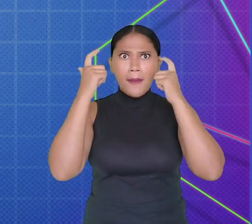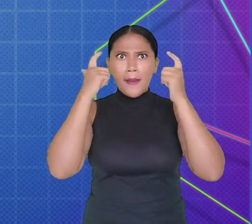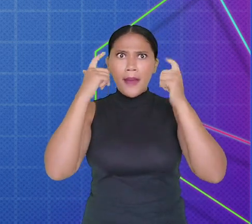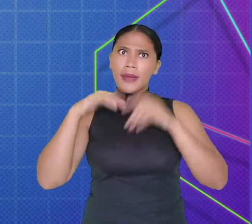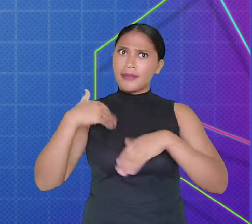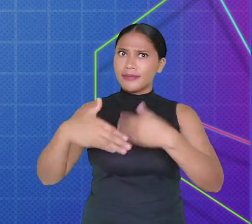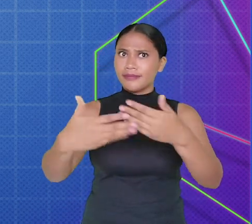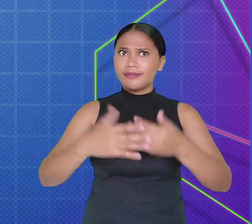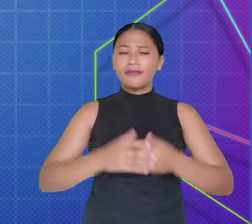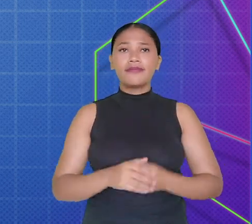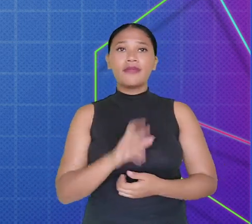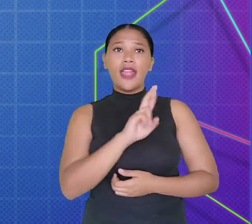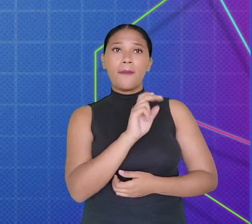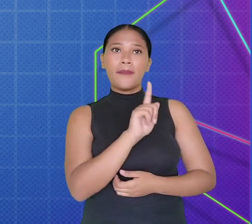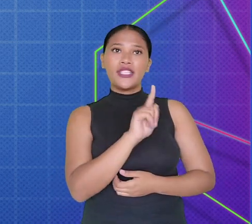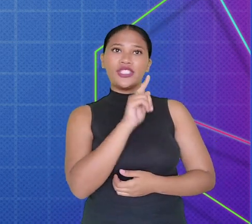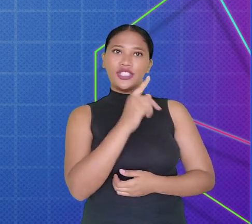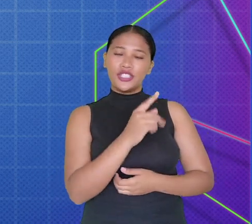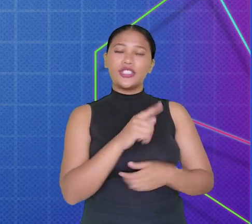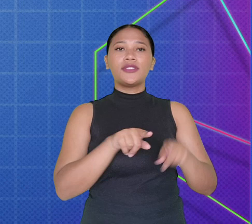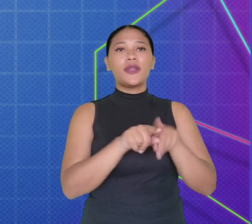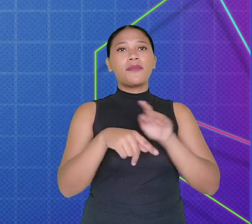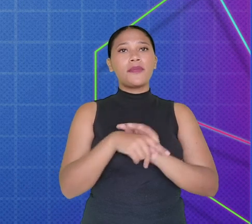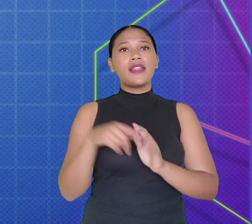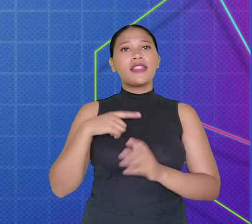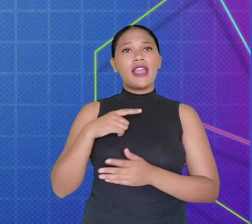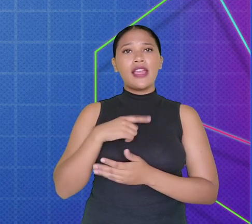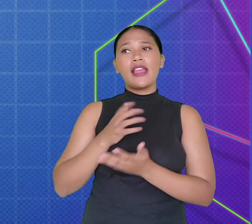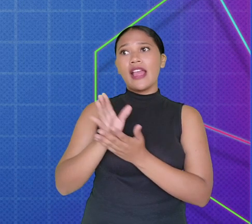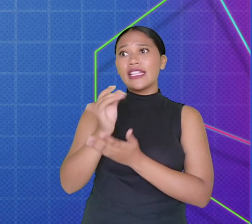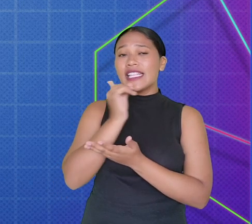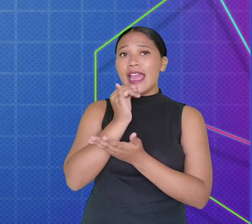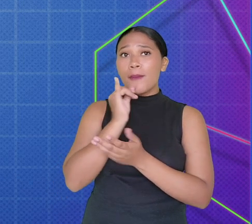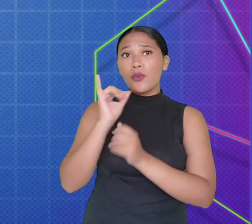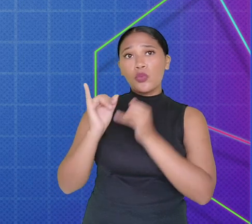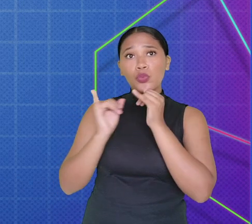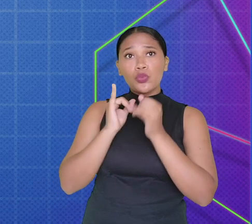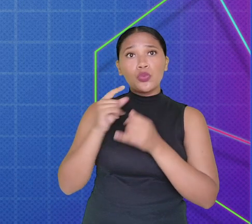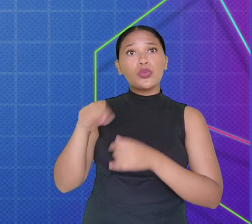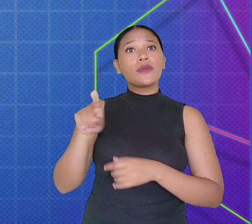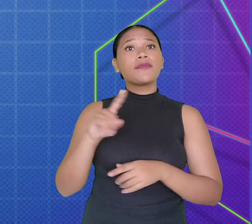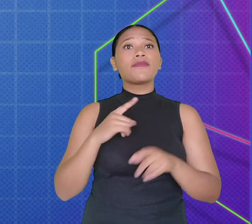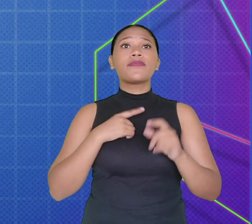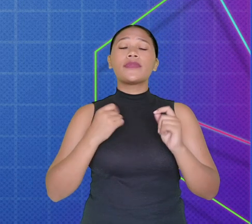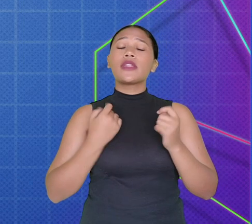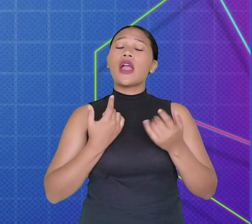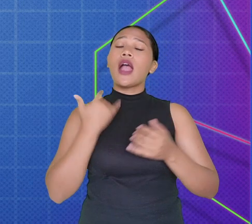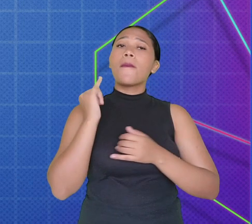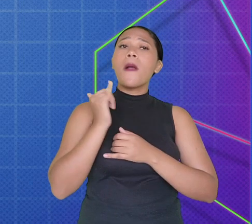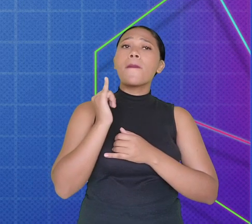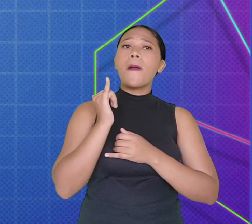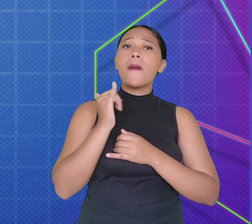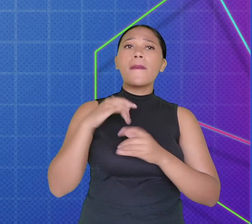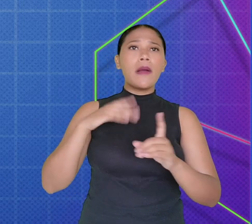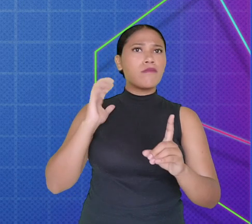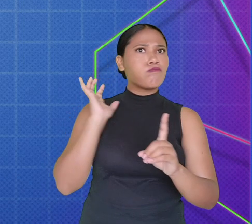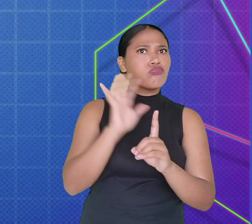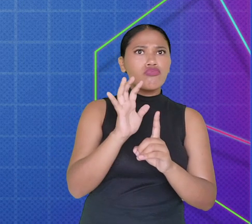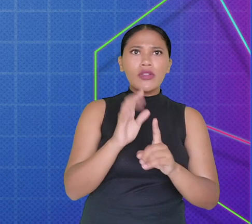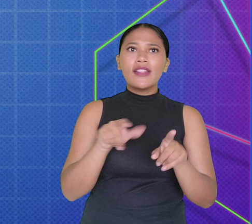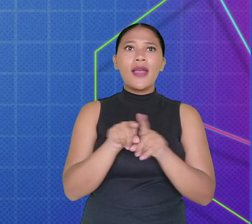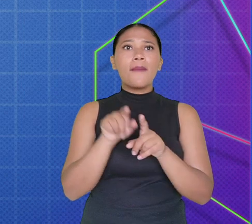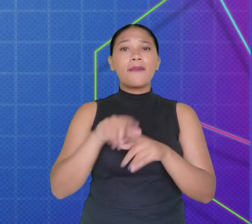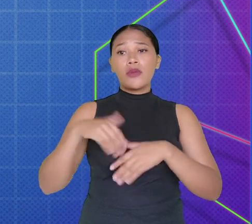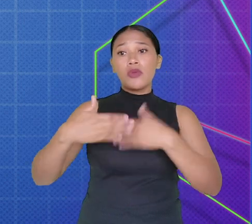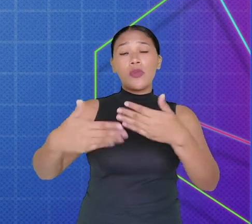na história. Já em jogos de RPG como a série Mass Effect e Dragon Age, os jogadores fazem escolhas que afetam a narrativa do